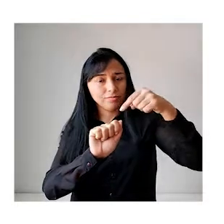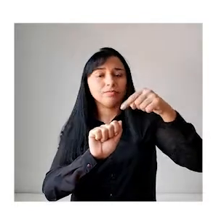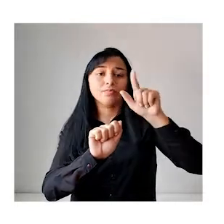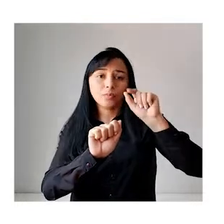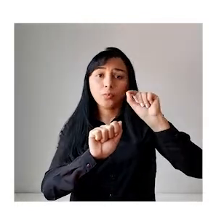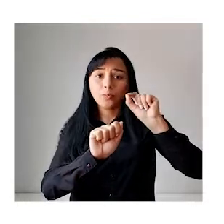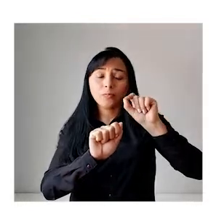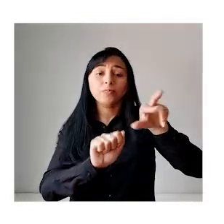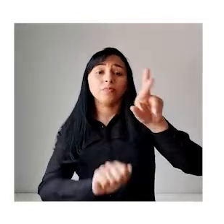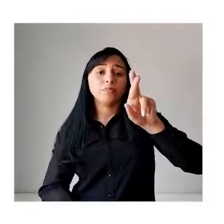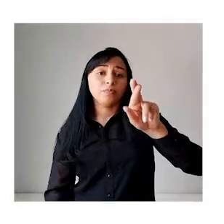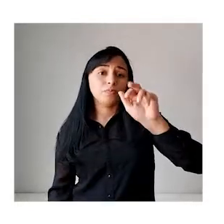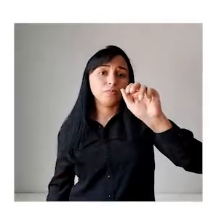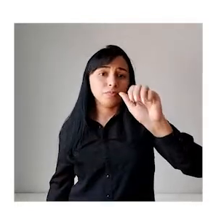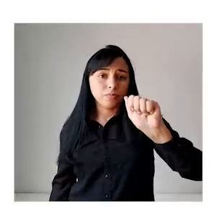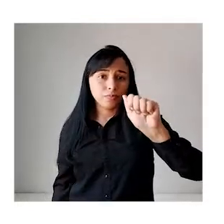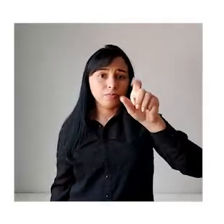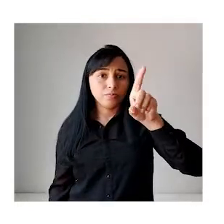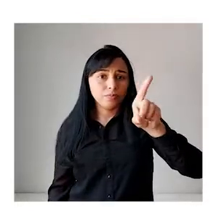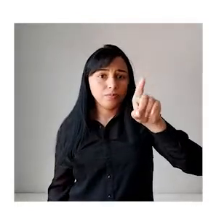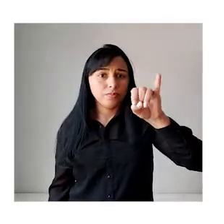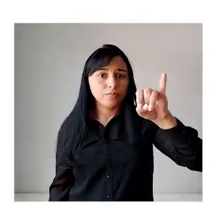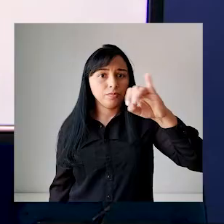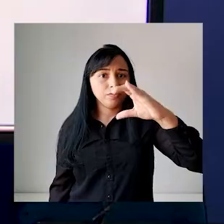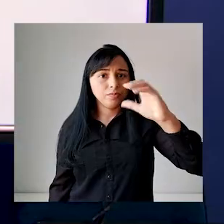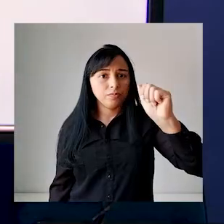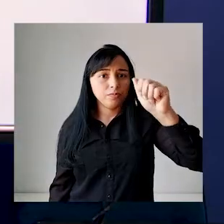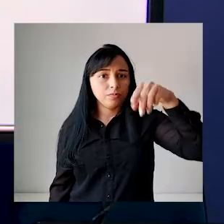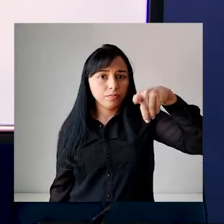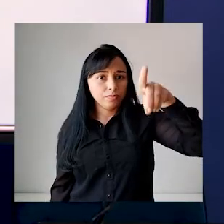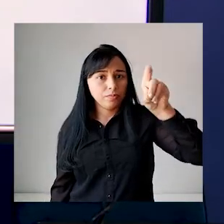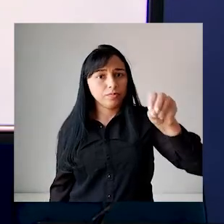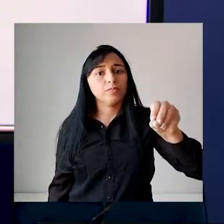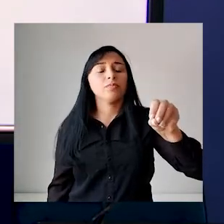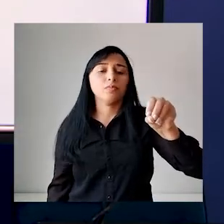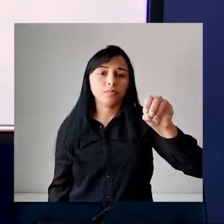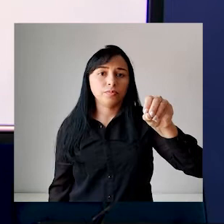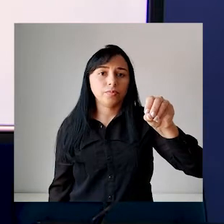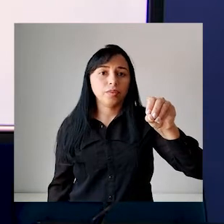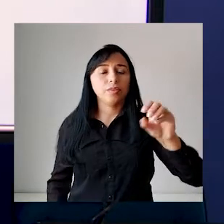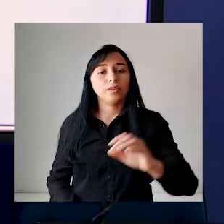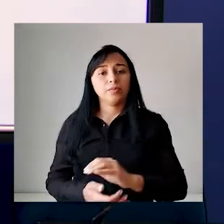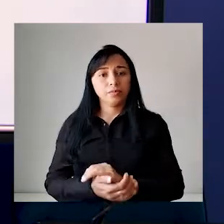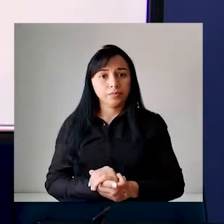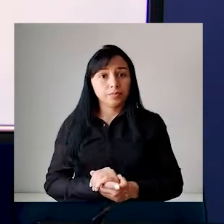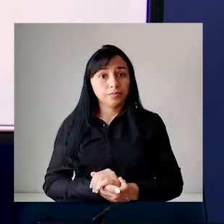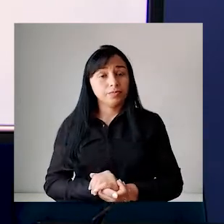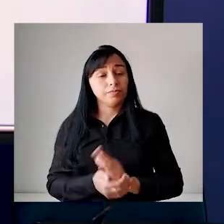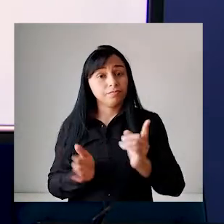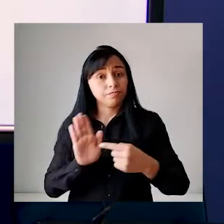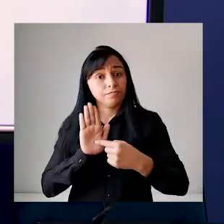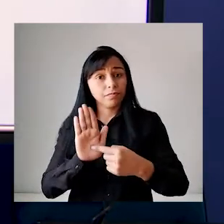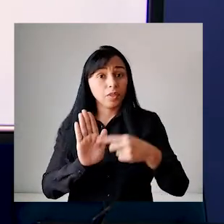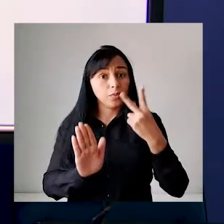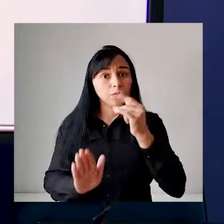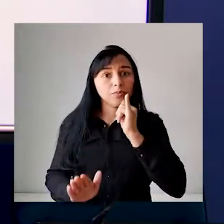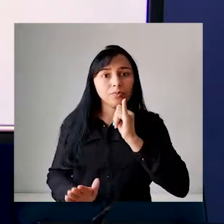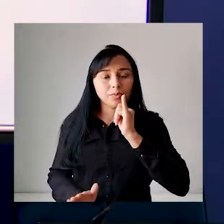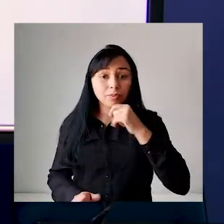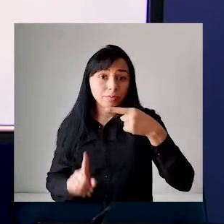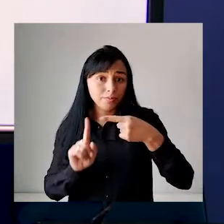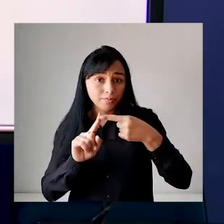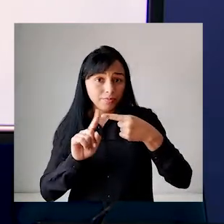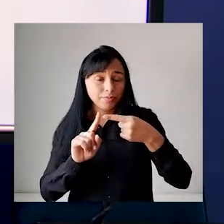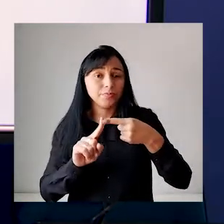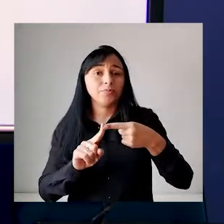essa parte de dentro, o A, é chamado de radicando. E a gente vai trabalhar aqui dois casos, tá bom?